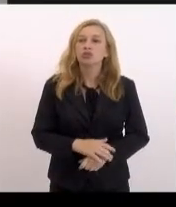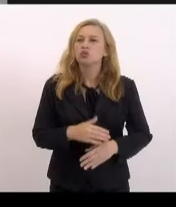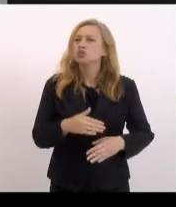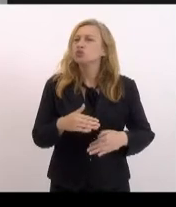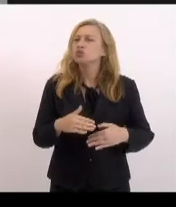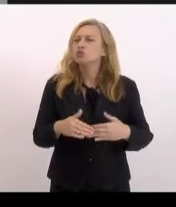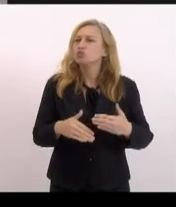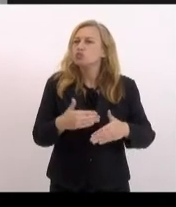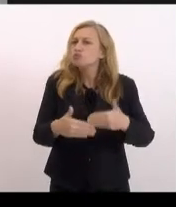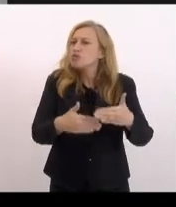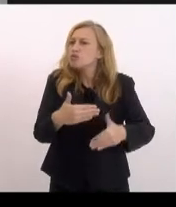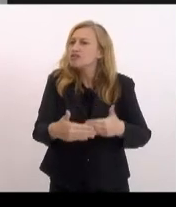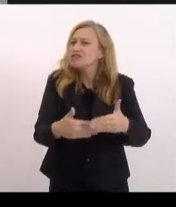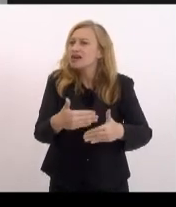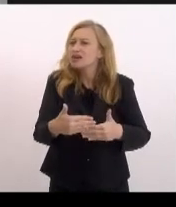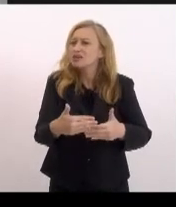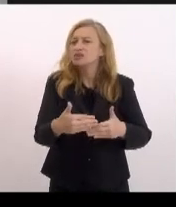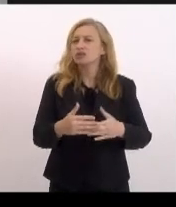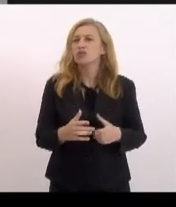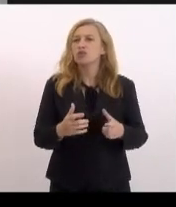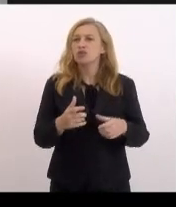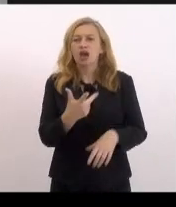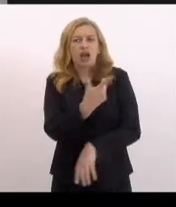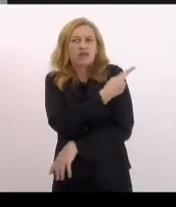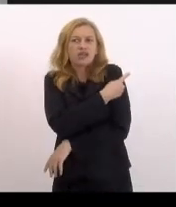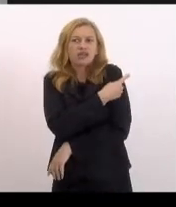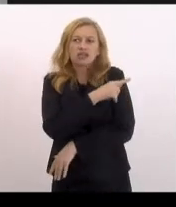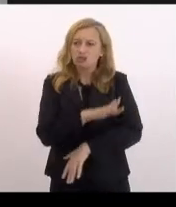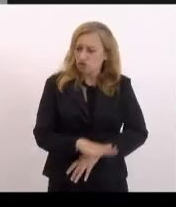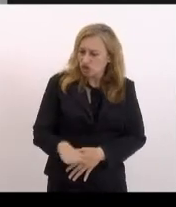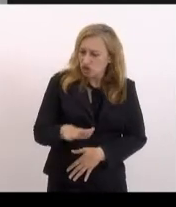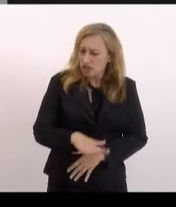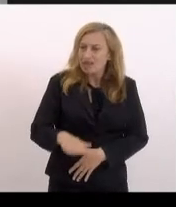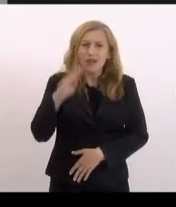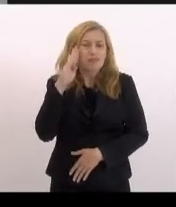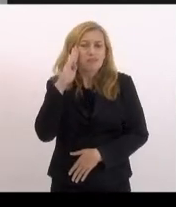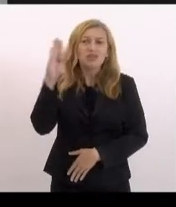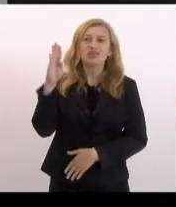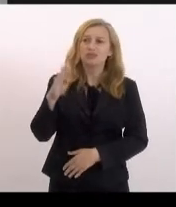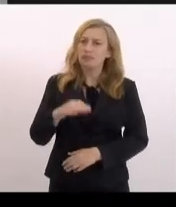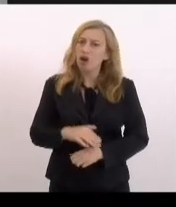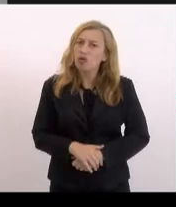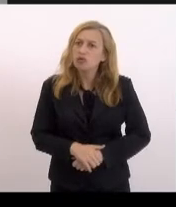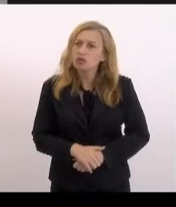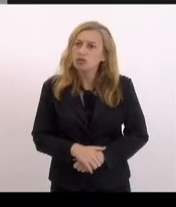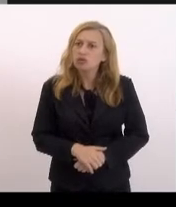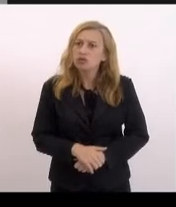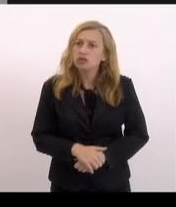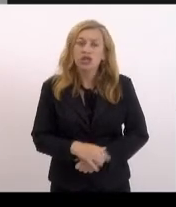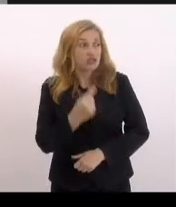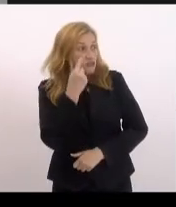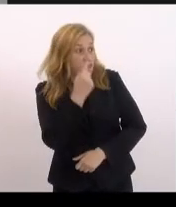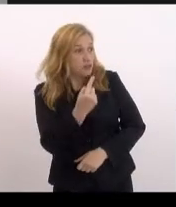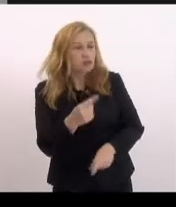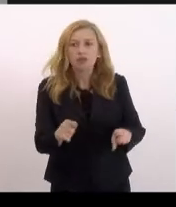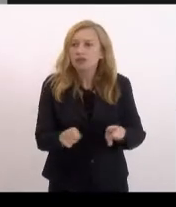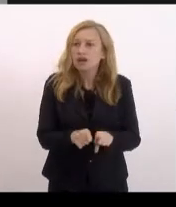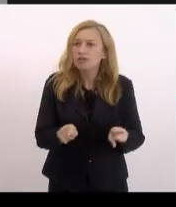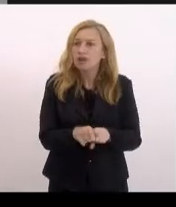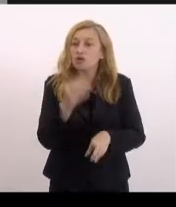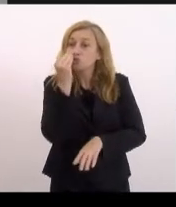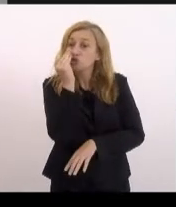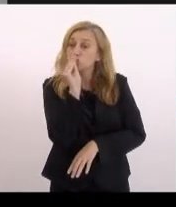processo onde a vacinação de crianças é essencial. E a gente também está vendo o